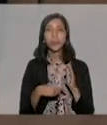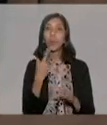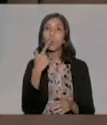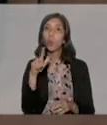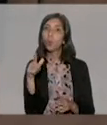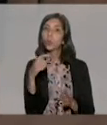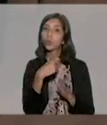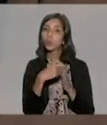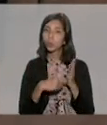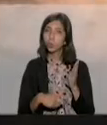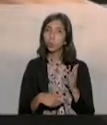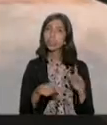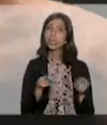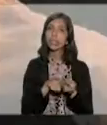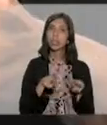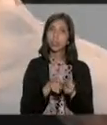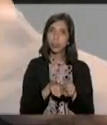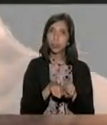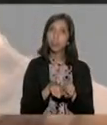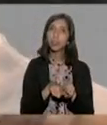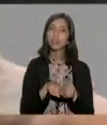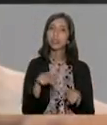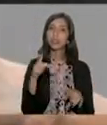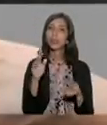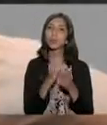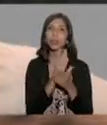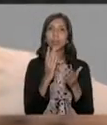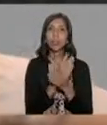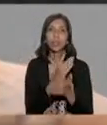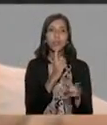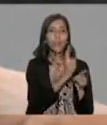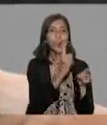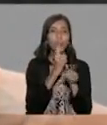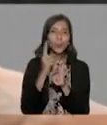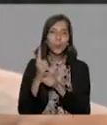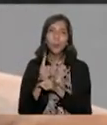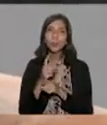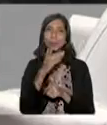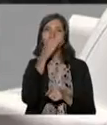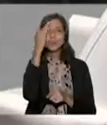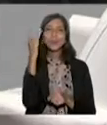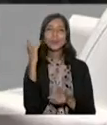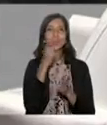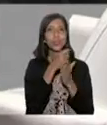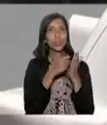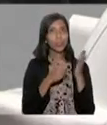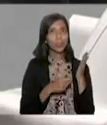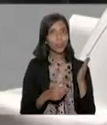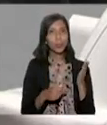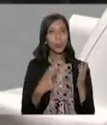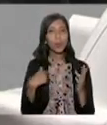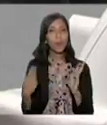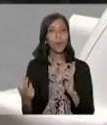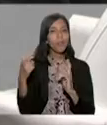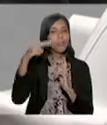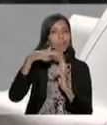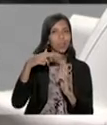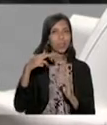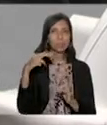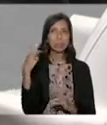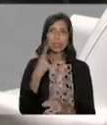Outro Escritor e Alguns Contos. Esse é um encontro seu com os seus escritores. De contas com os meus escritores das